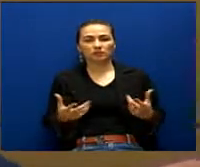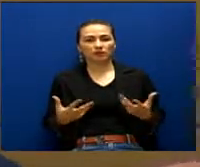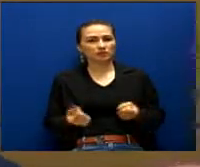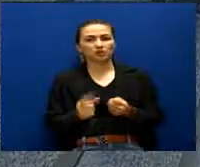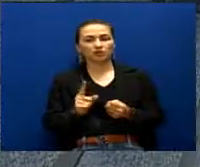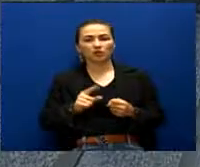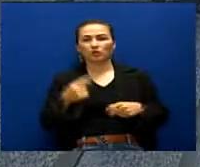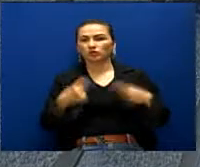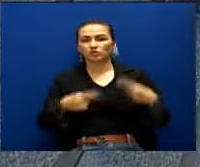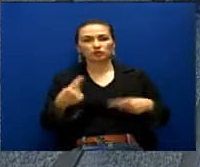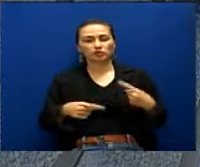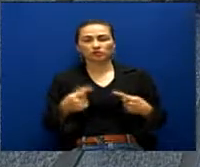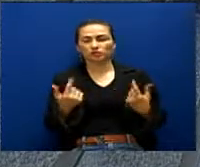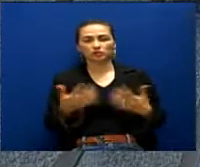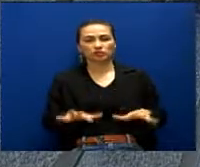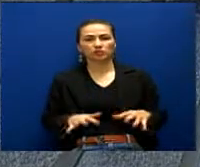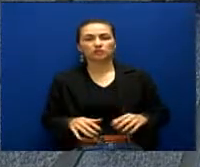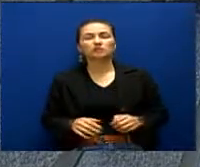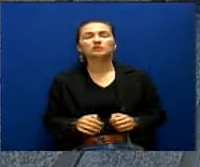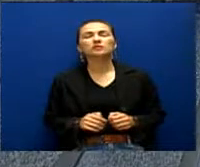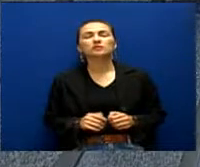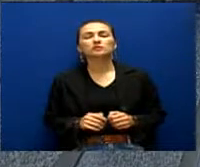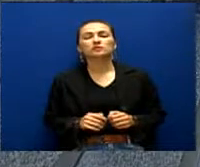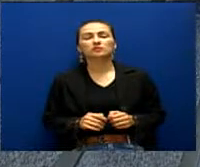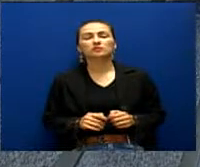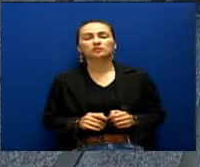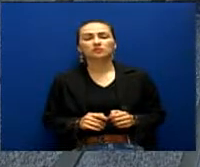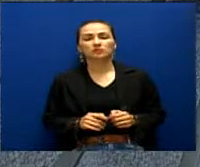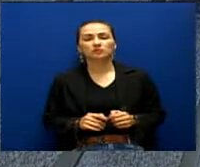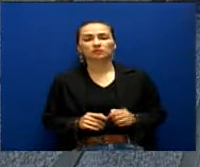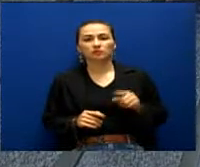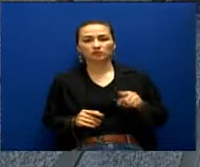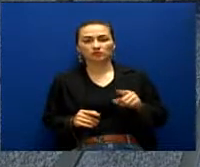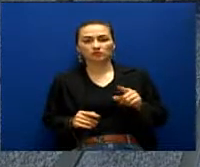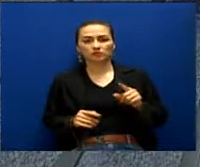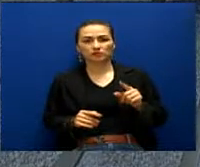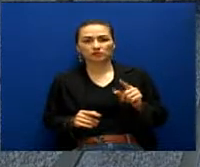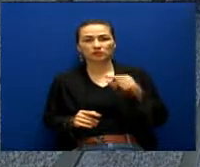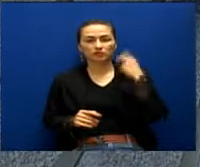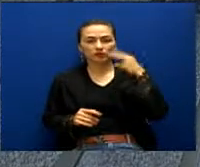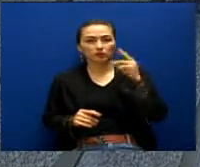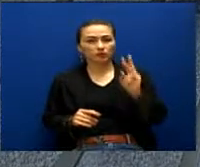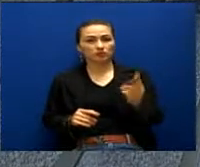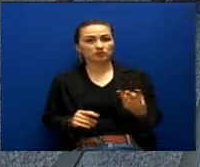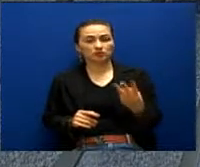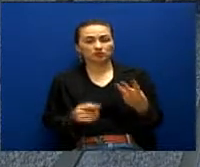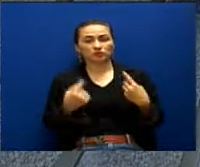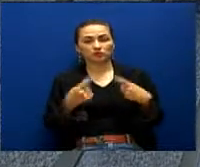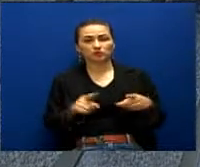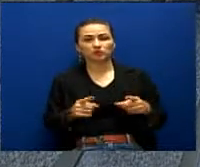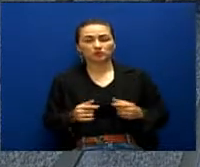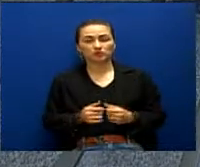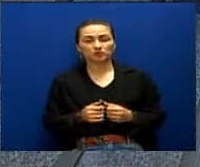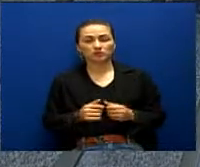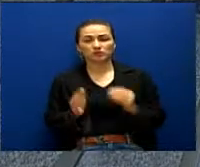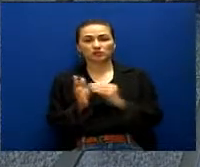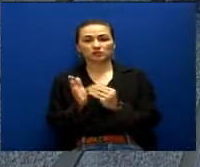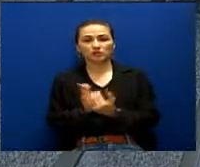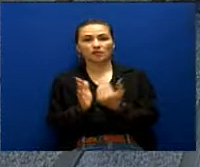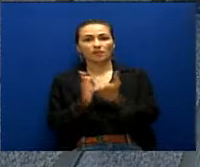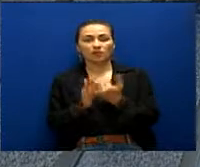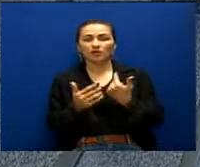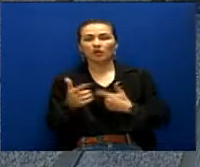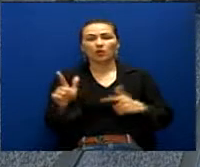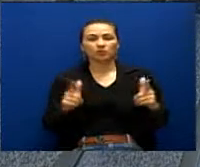querem debater as emendas. Com voto, com exceção da senhora, do vereador Renan e do vereador França. Então vamos para a próxima emenda. Agora tem as